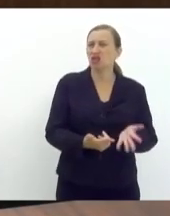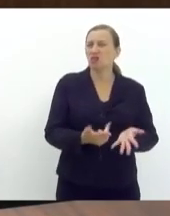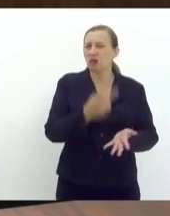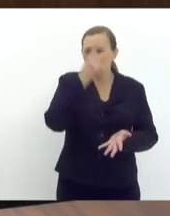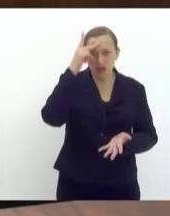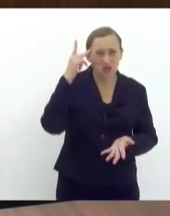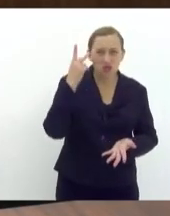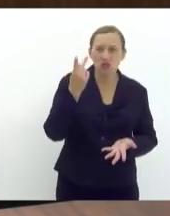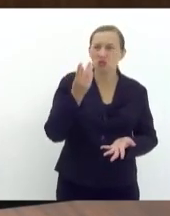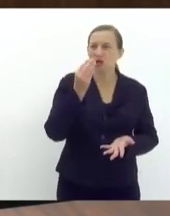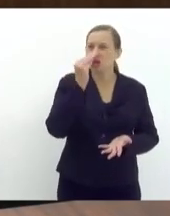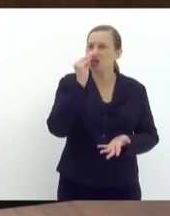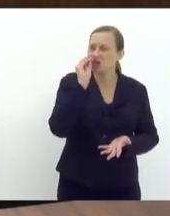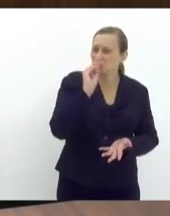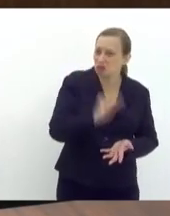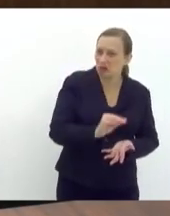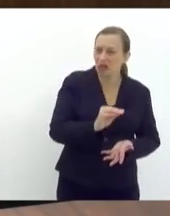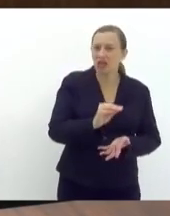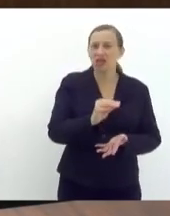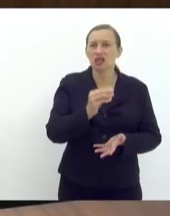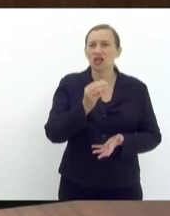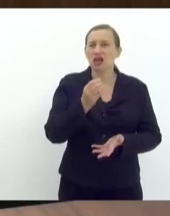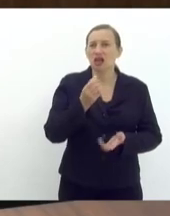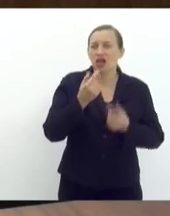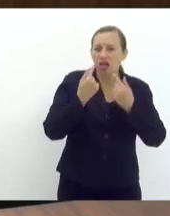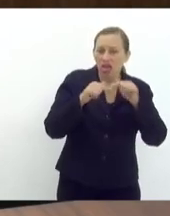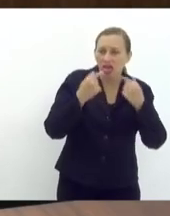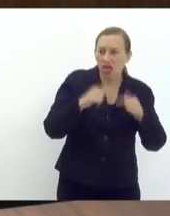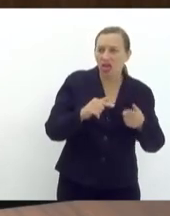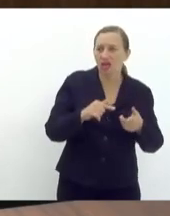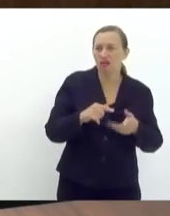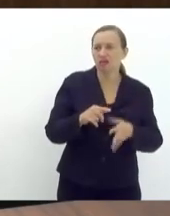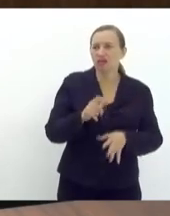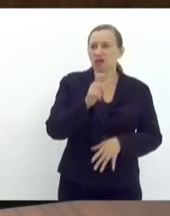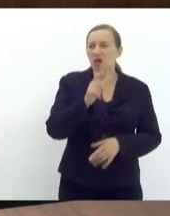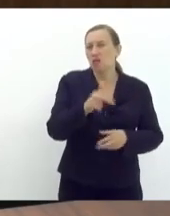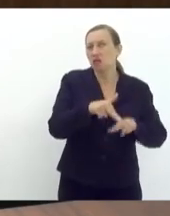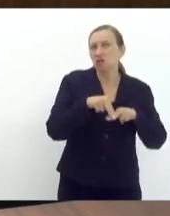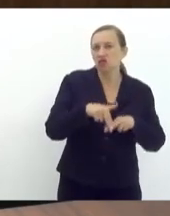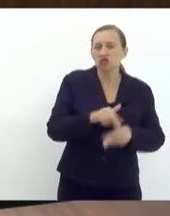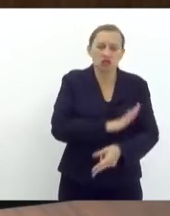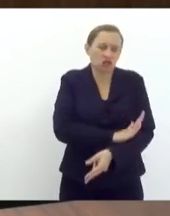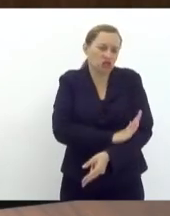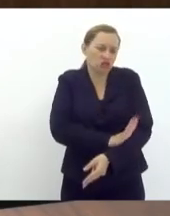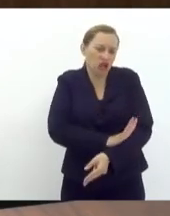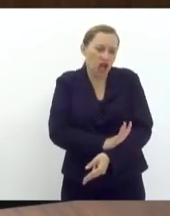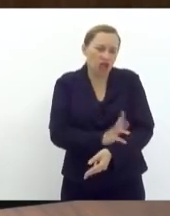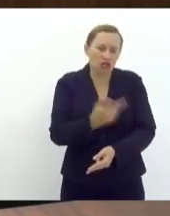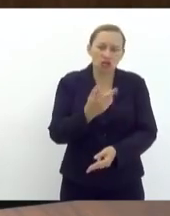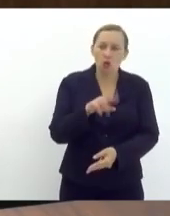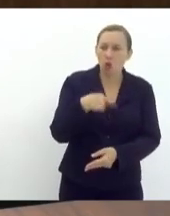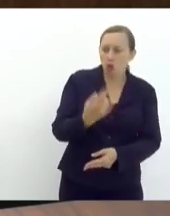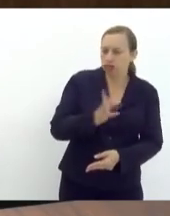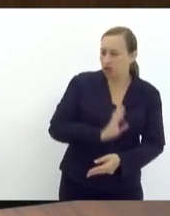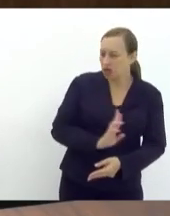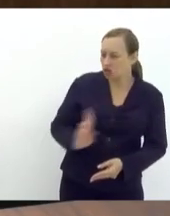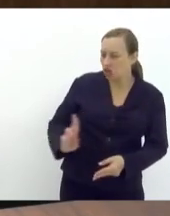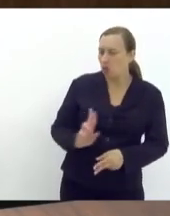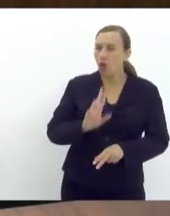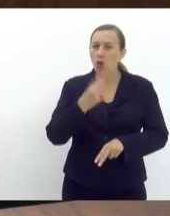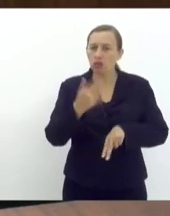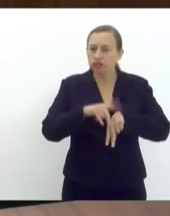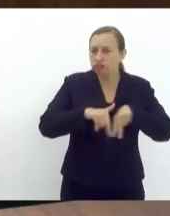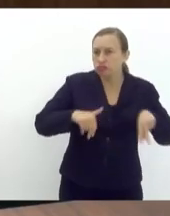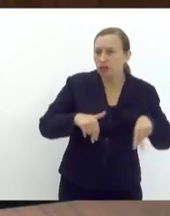ofende humilha agride alguém pela sua raça pela sua religião pela sua sexualidade